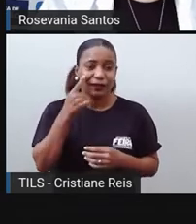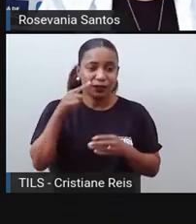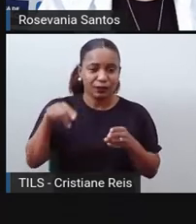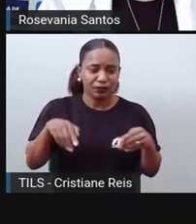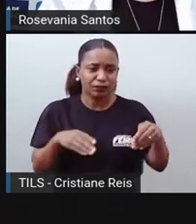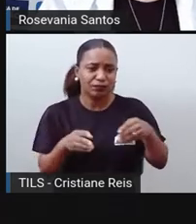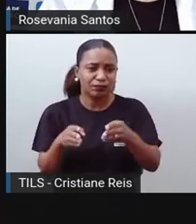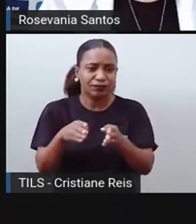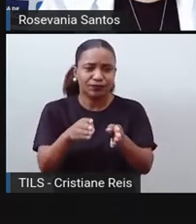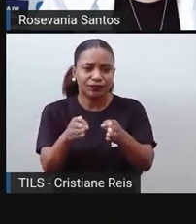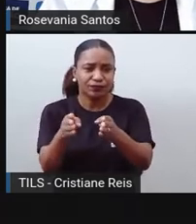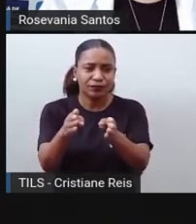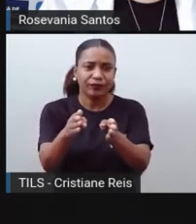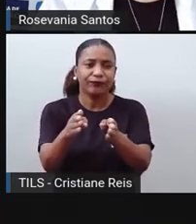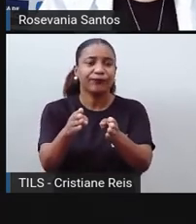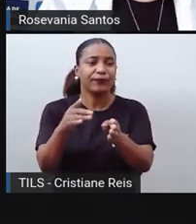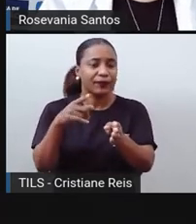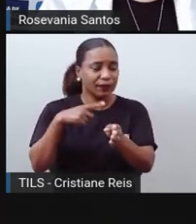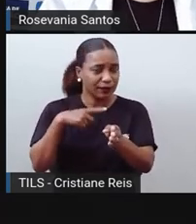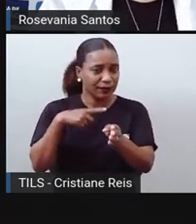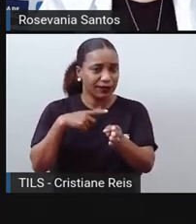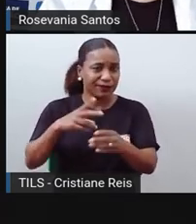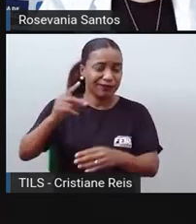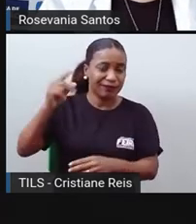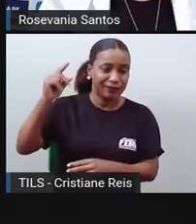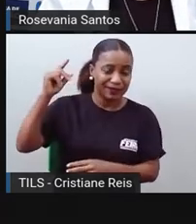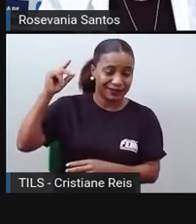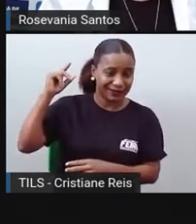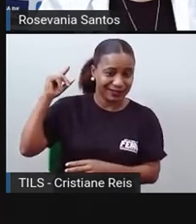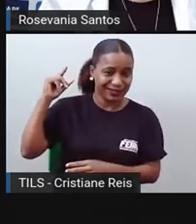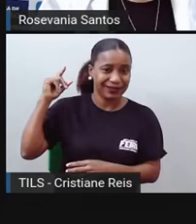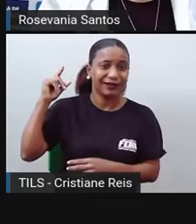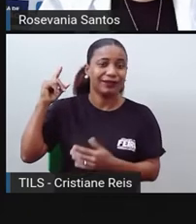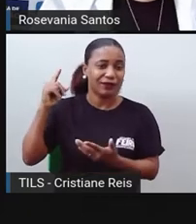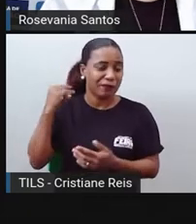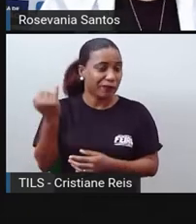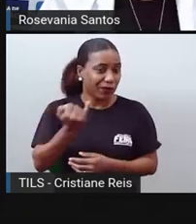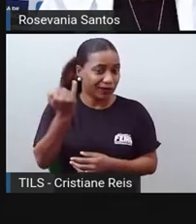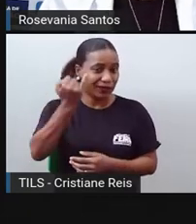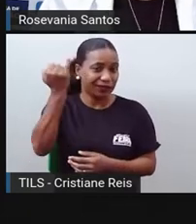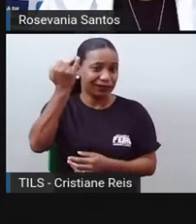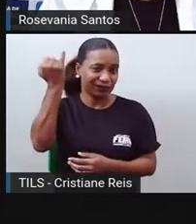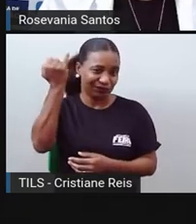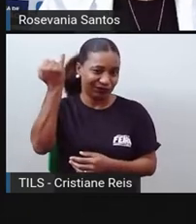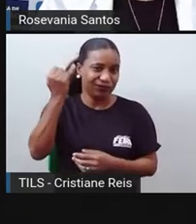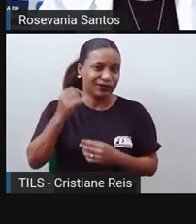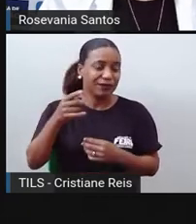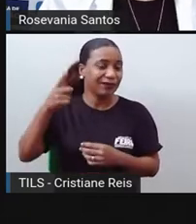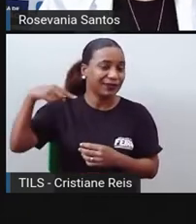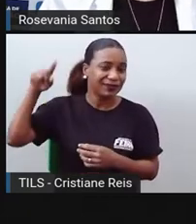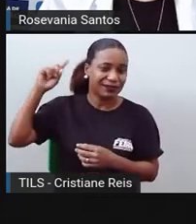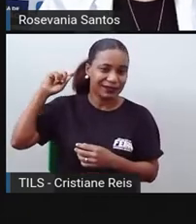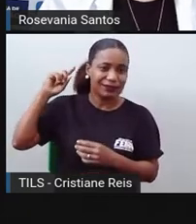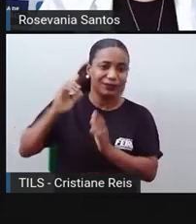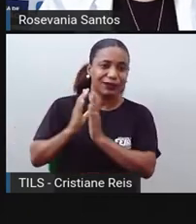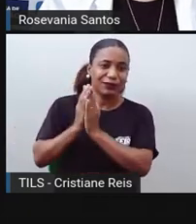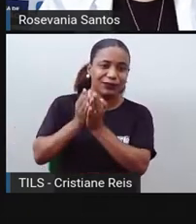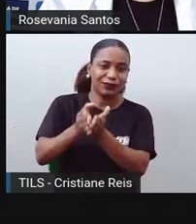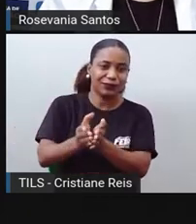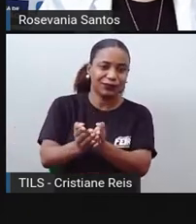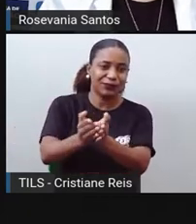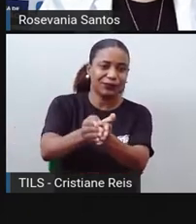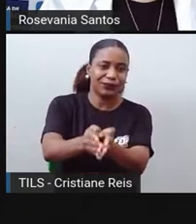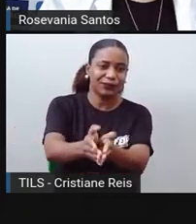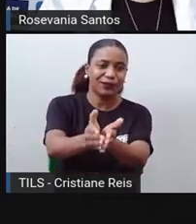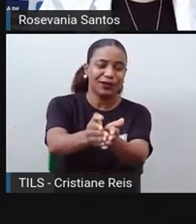importante, principalmente nesse período das buscas das especiarias aqui na Índia, né? Então, essa é a localização dele, isso aqui é